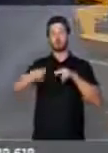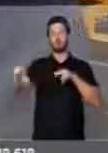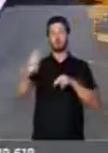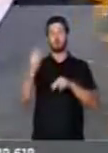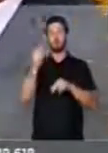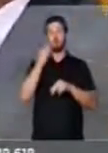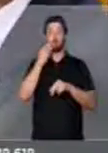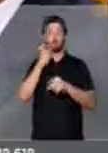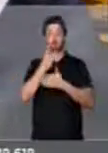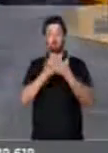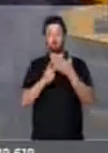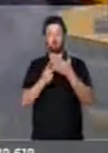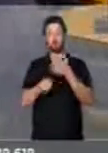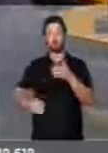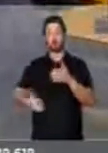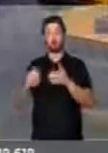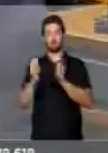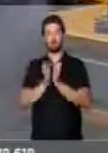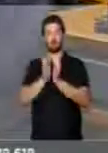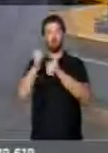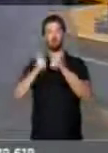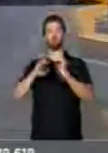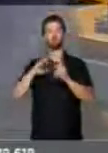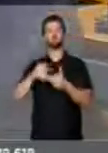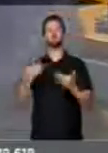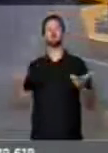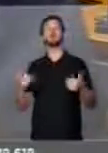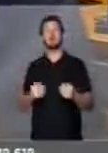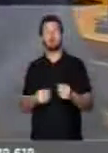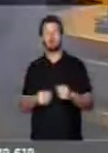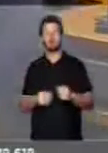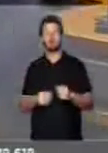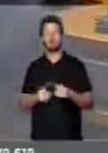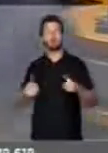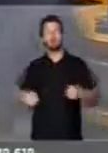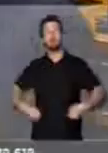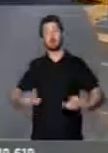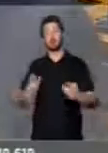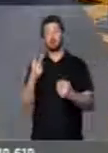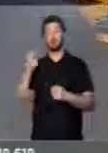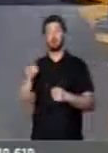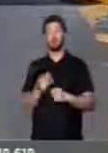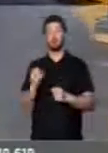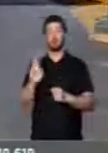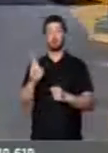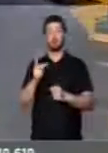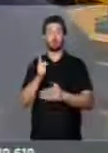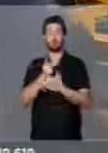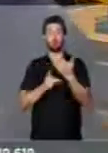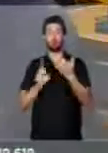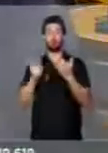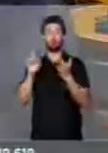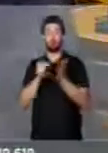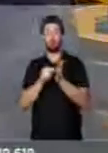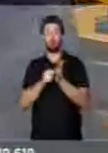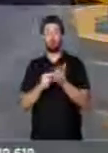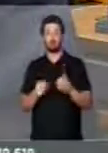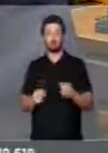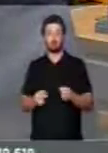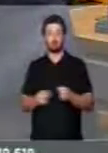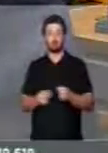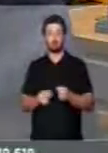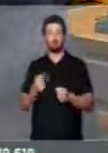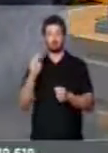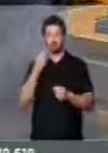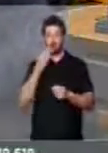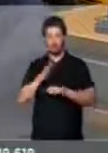projeto do trem-bala para a Copa do Mundo. E cadê o trem-bala, né? Mas gastou-se 2 bilhões de reais em projeto. Não é? Quer dizer, e esses 2 bilhões,